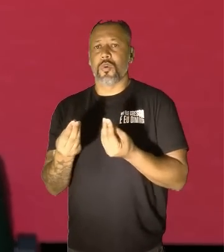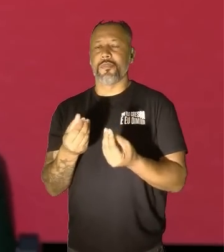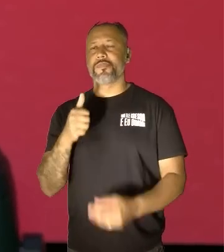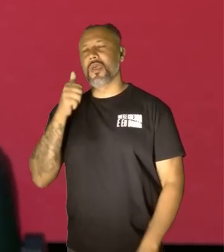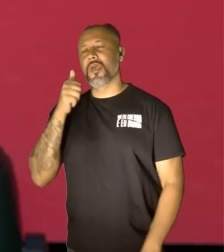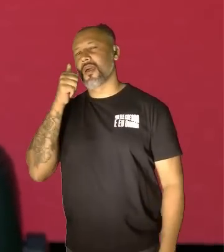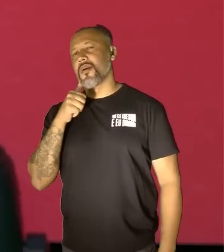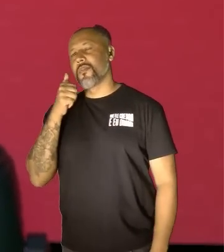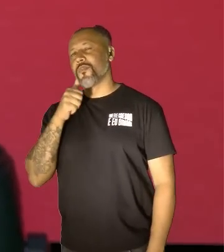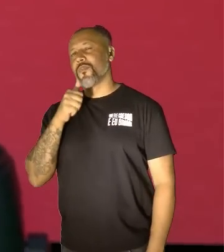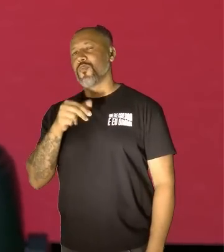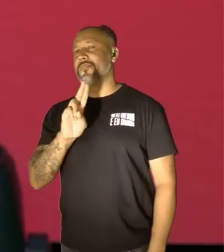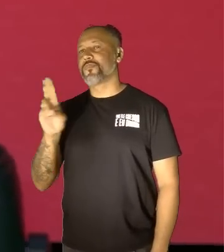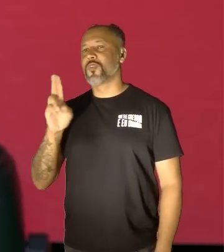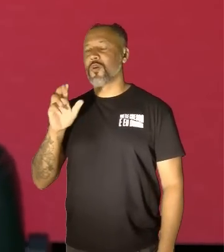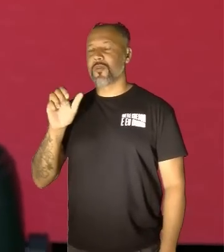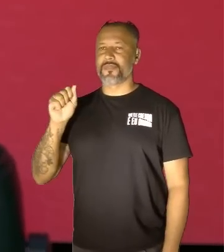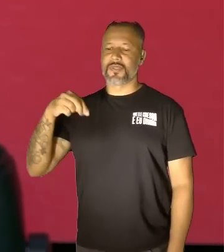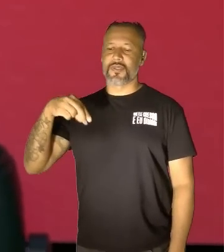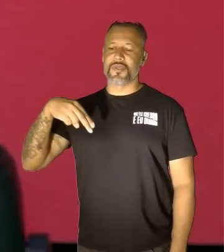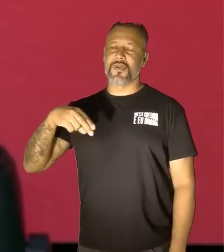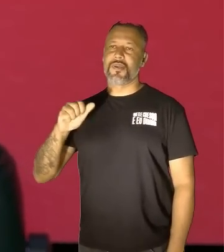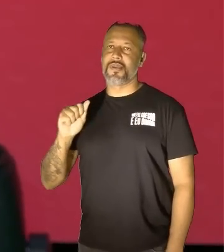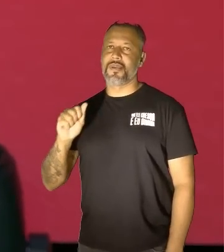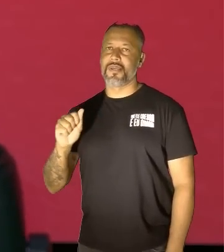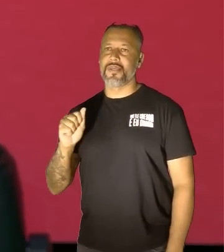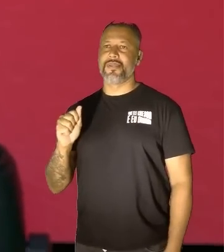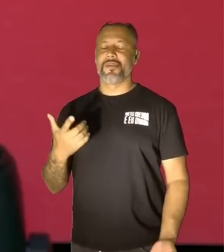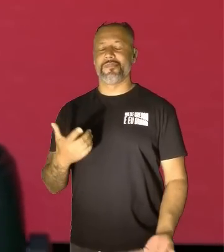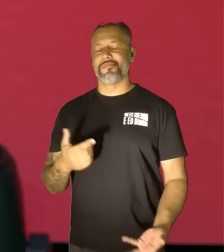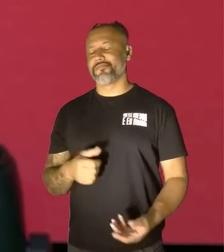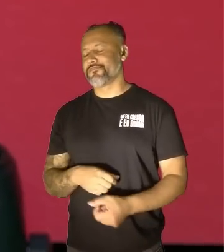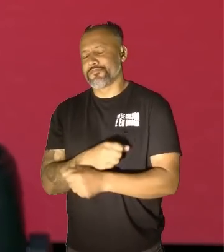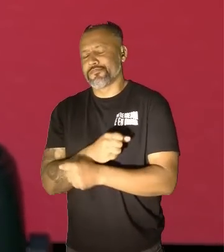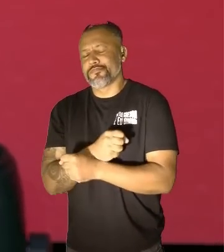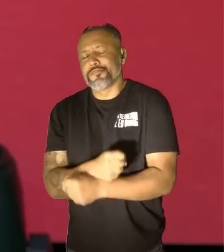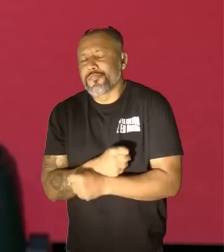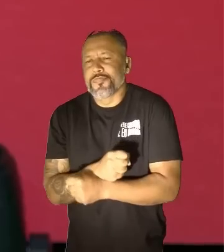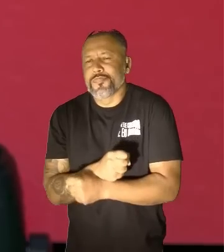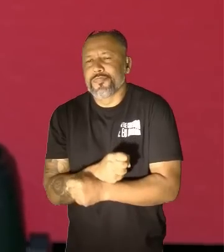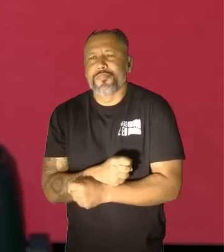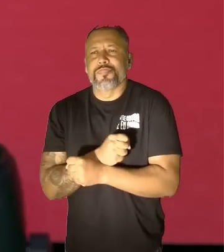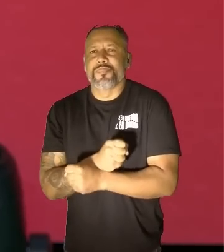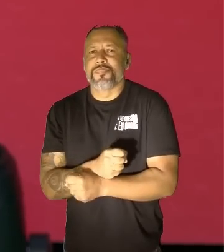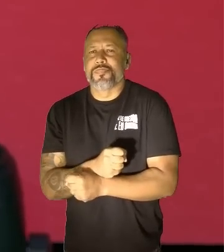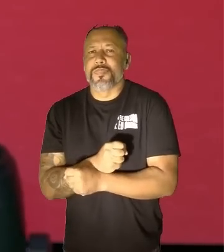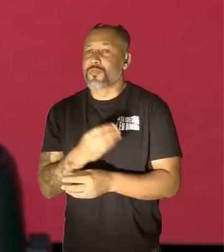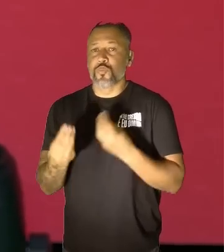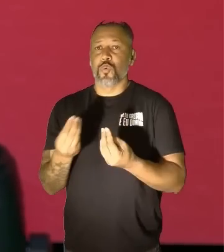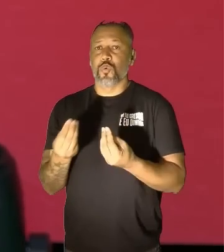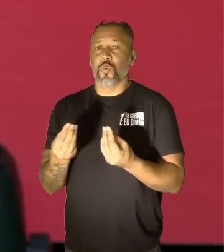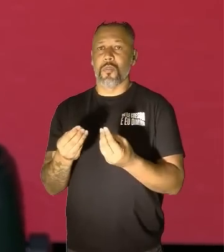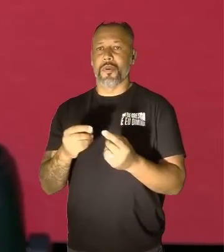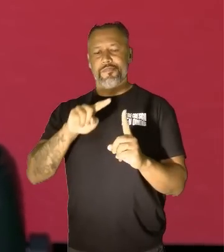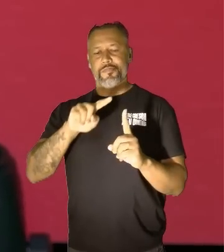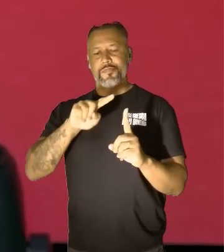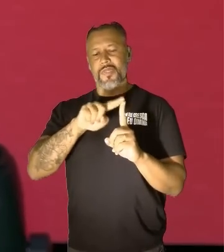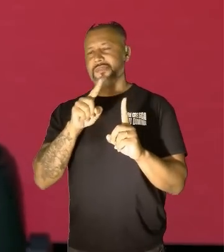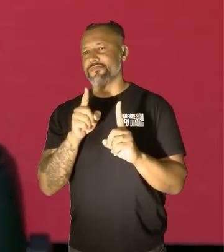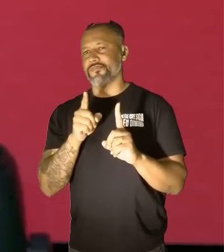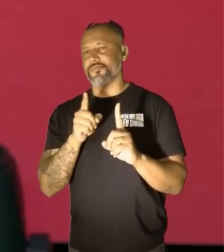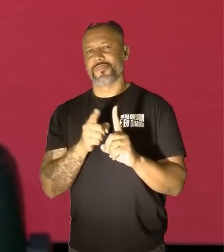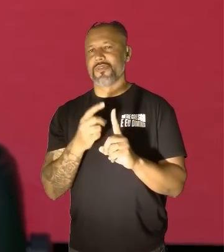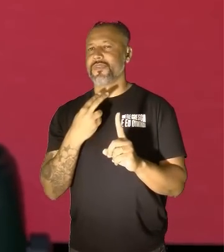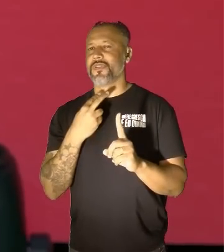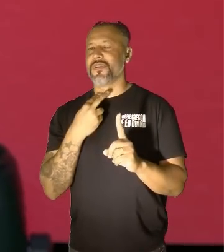que estava aprisionada em correntes de esterilidade.